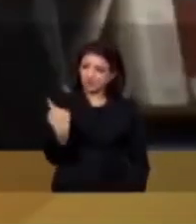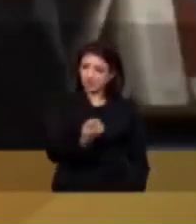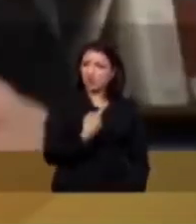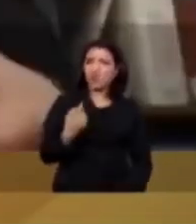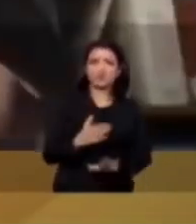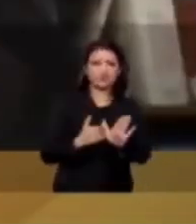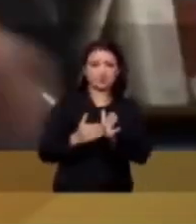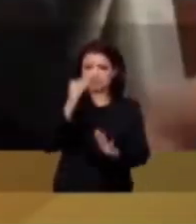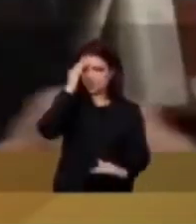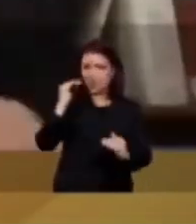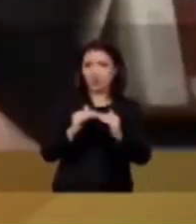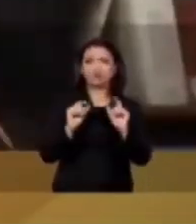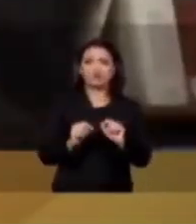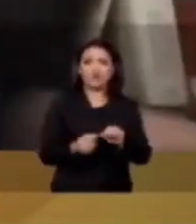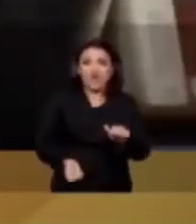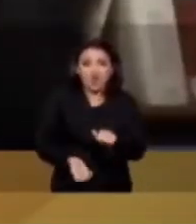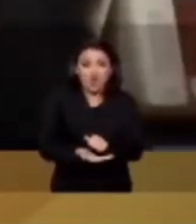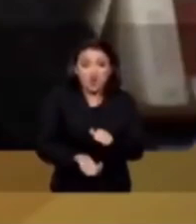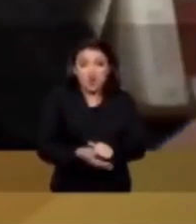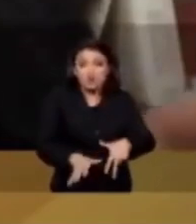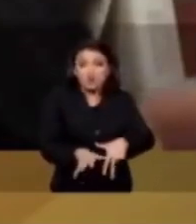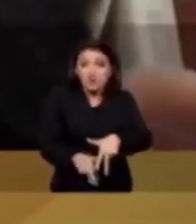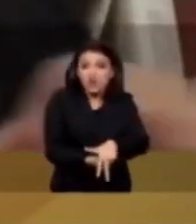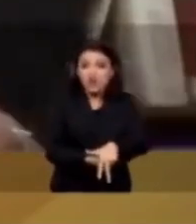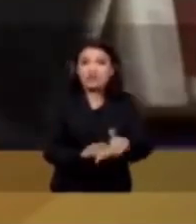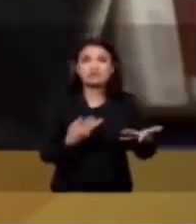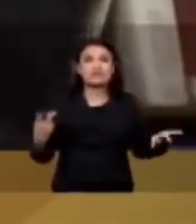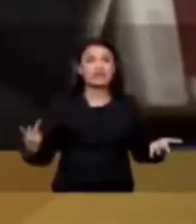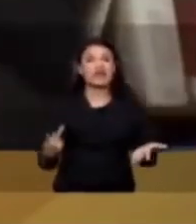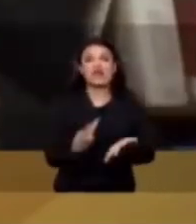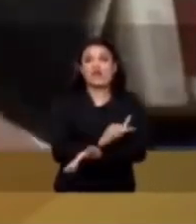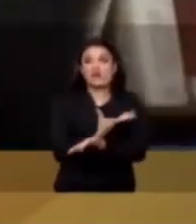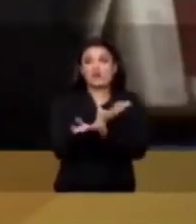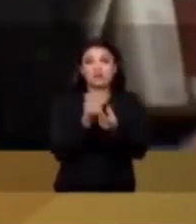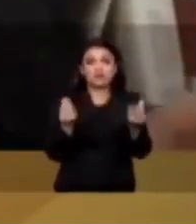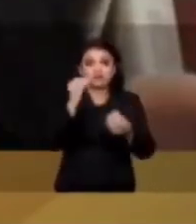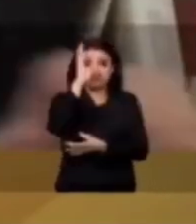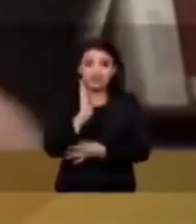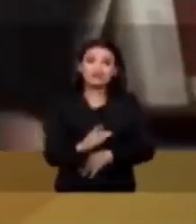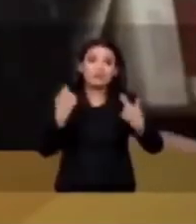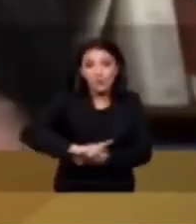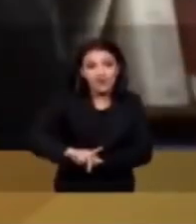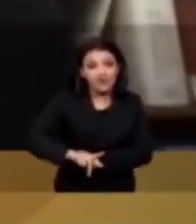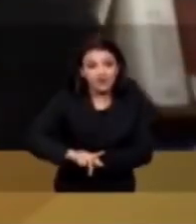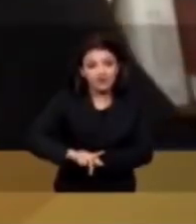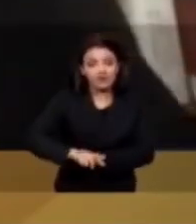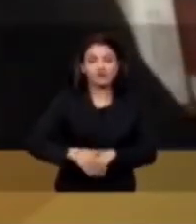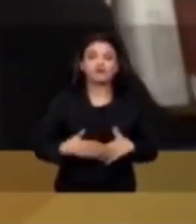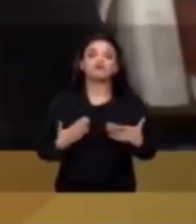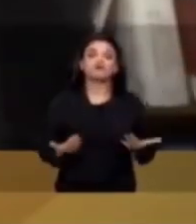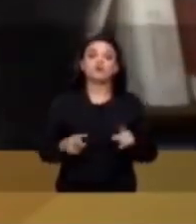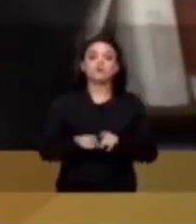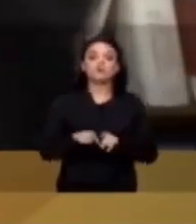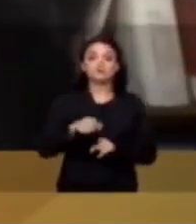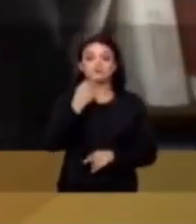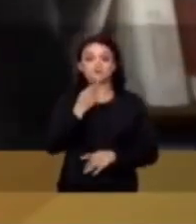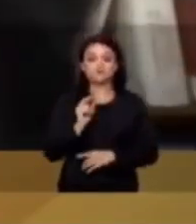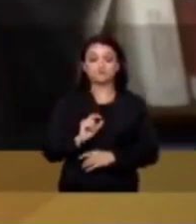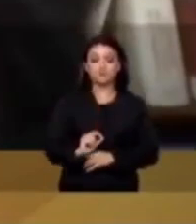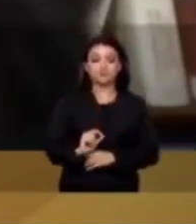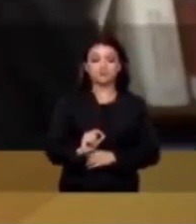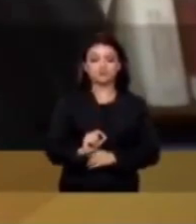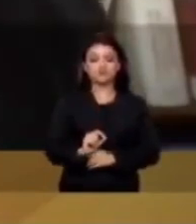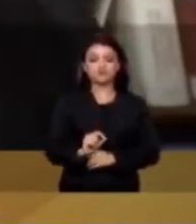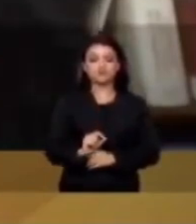aqui o trecho proibidão, o trecho que não saiu e que é o principal da resposta dele. Quero dizer também, senhor presidente, que